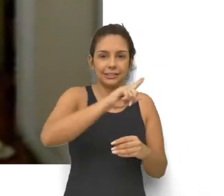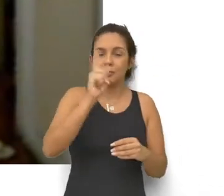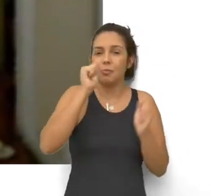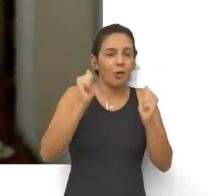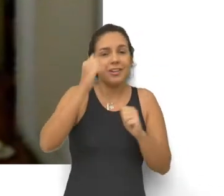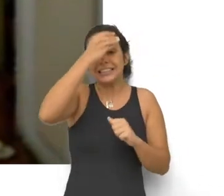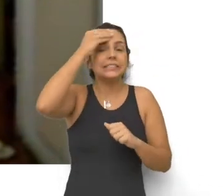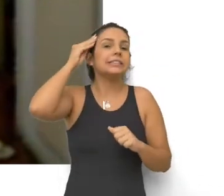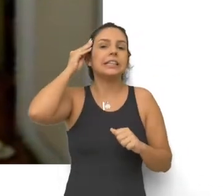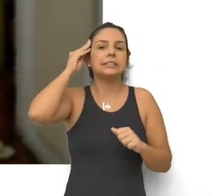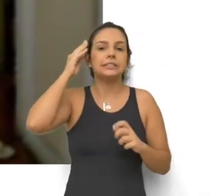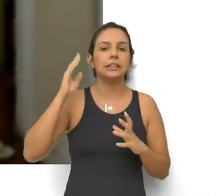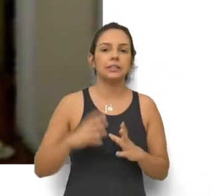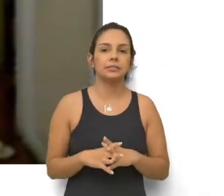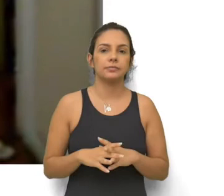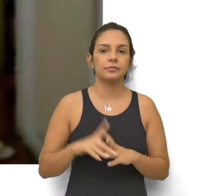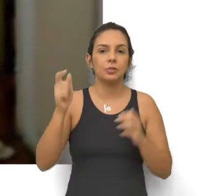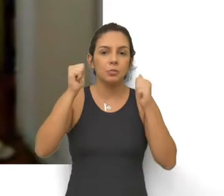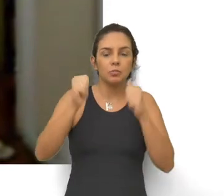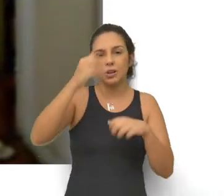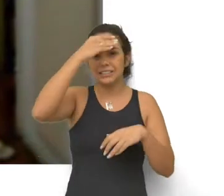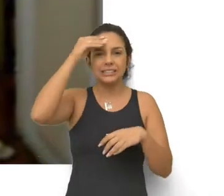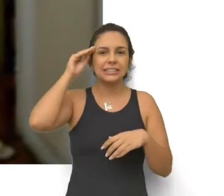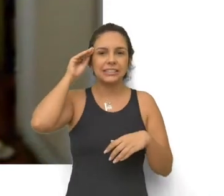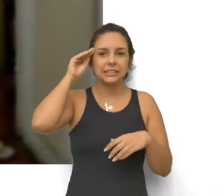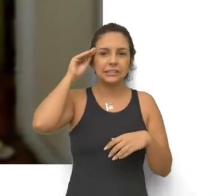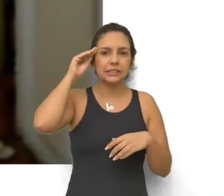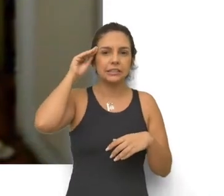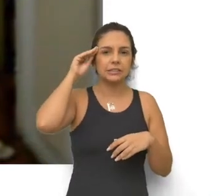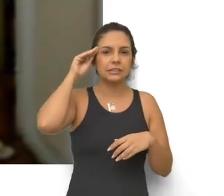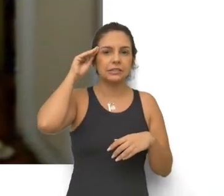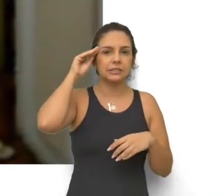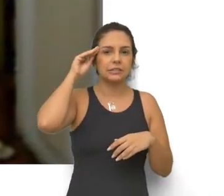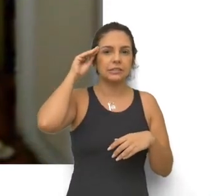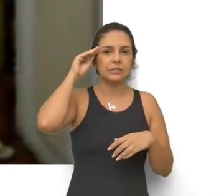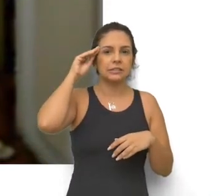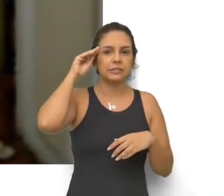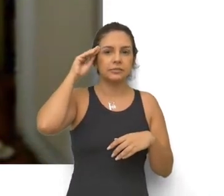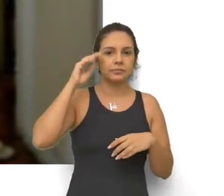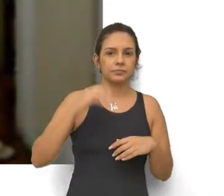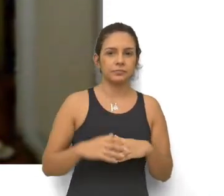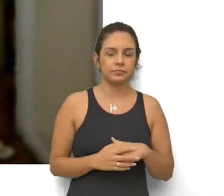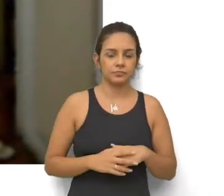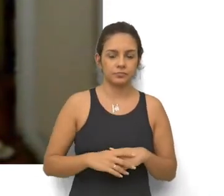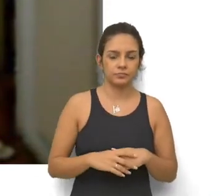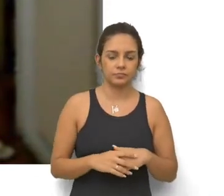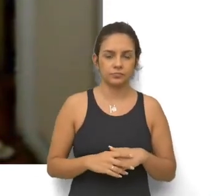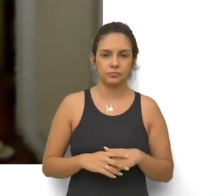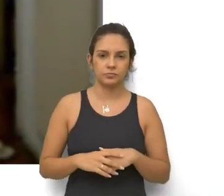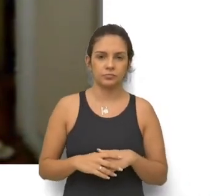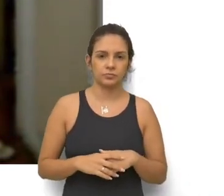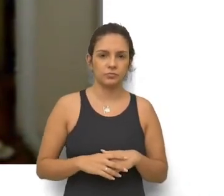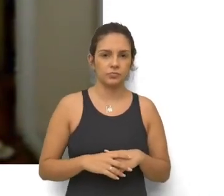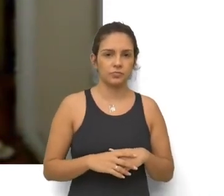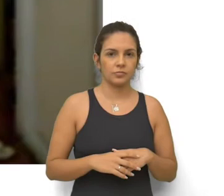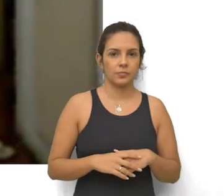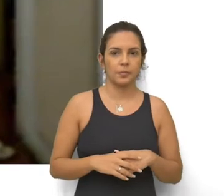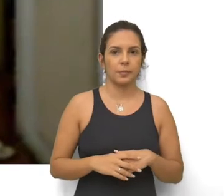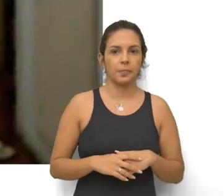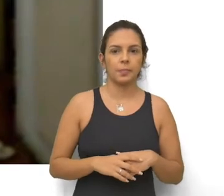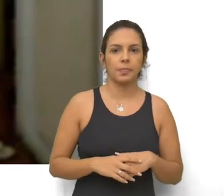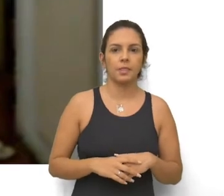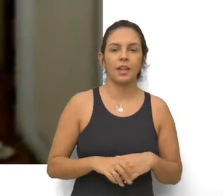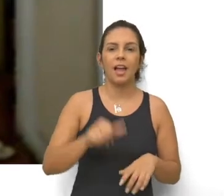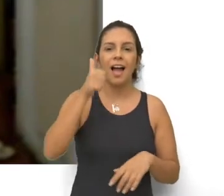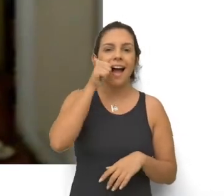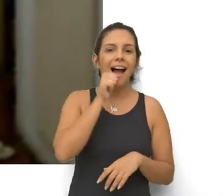pode esquecer. Não é? Que não se pode esquecer e não se pode... A dona Elzita, que é a avó do Fernando Santa